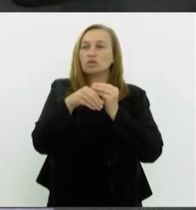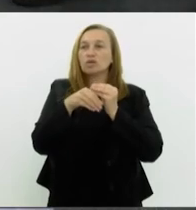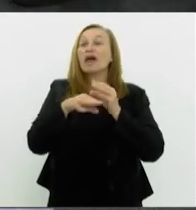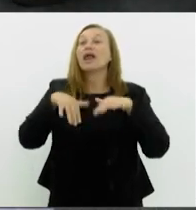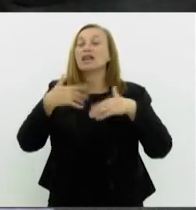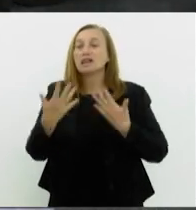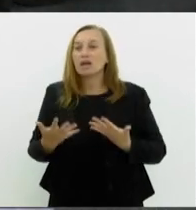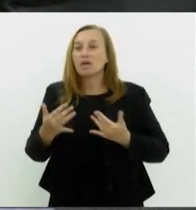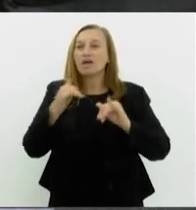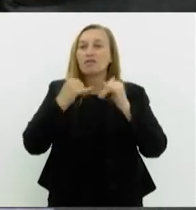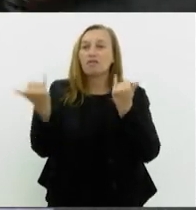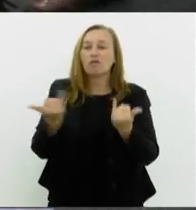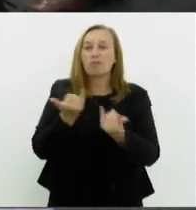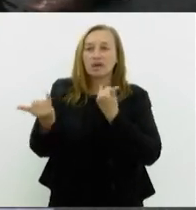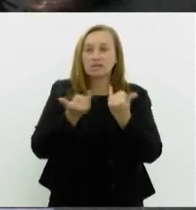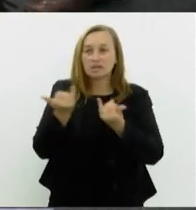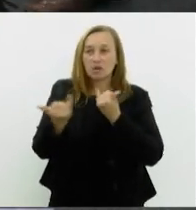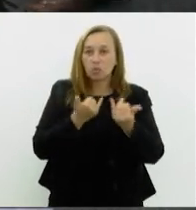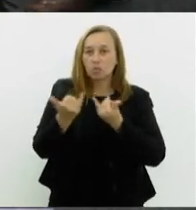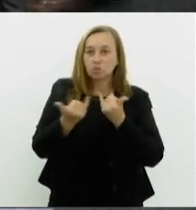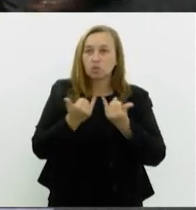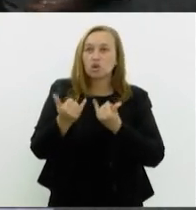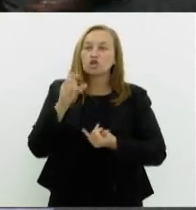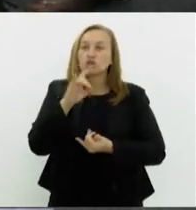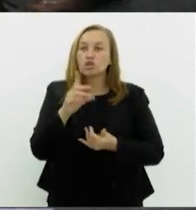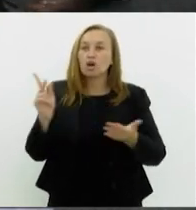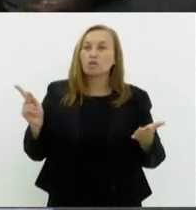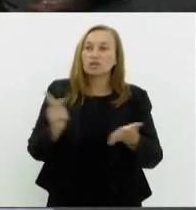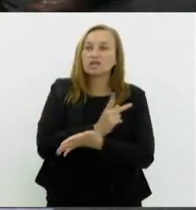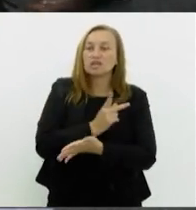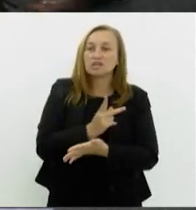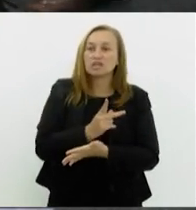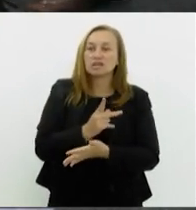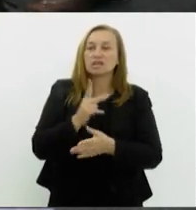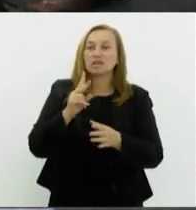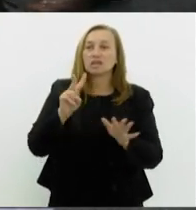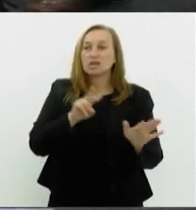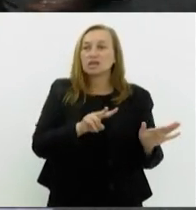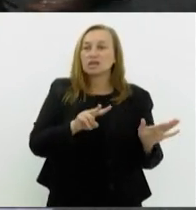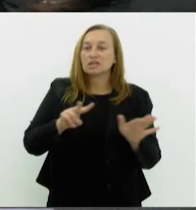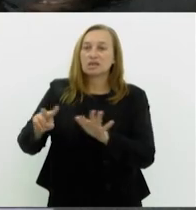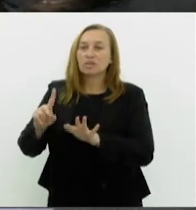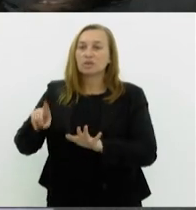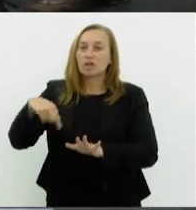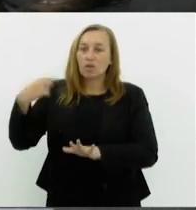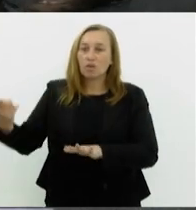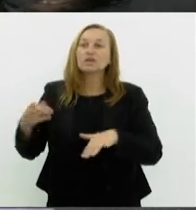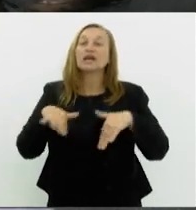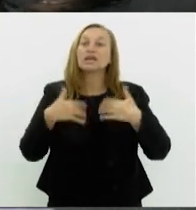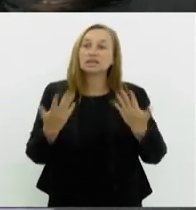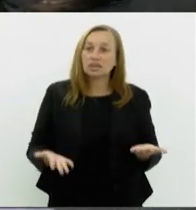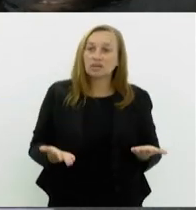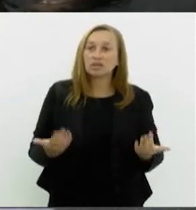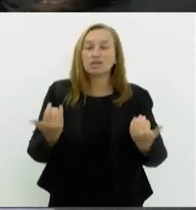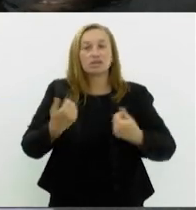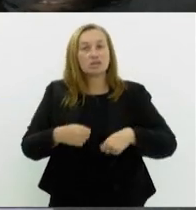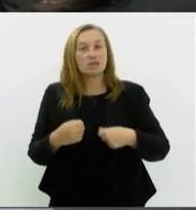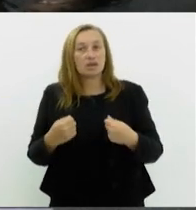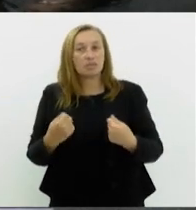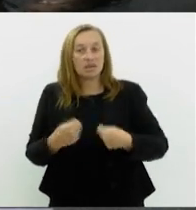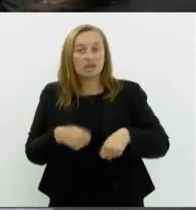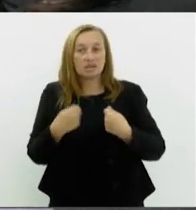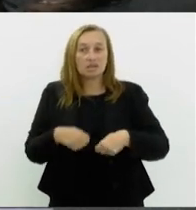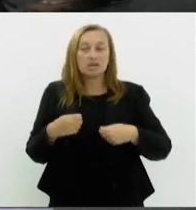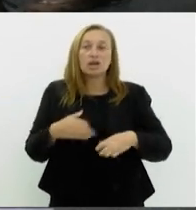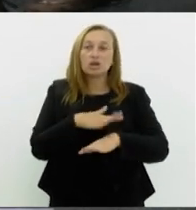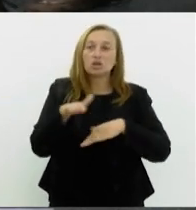E a informação que eu tive é que só vai ocorrer a partir da semana que vem. Então é necessário que os senhores deputados tragam